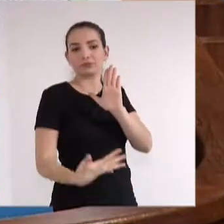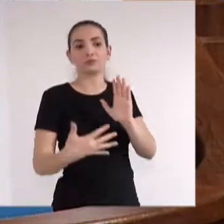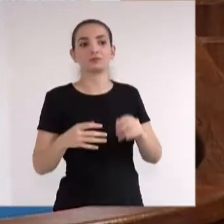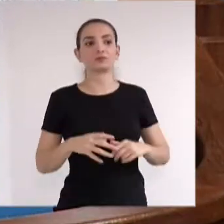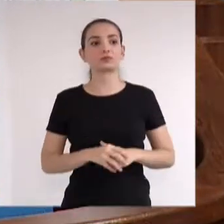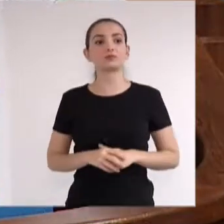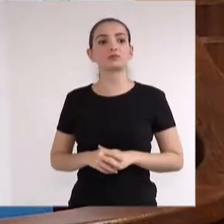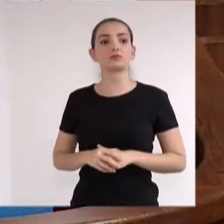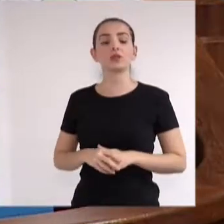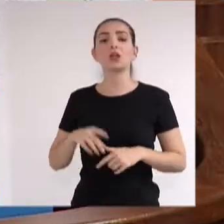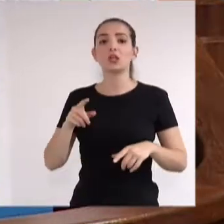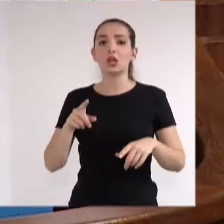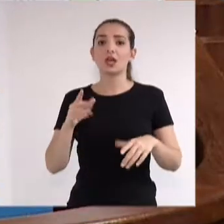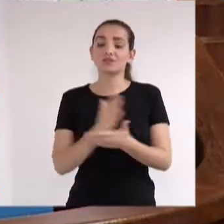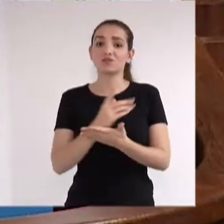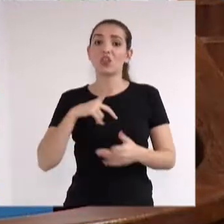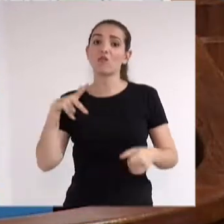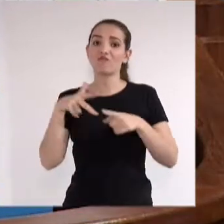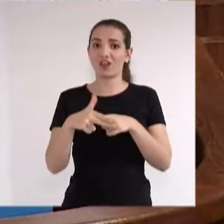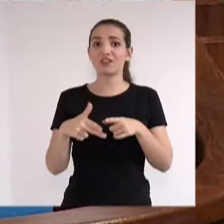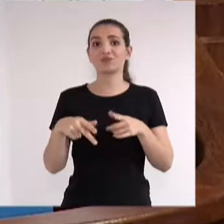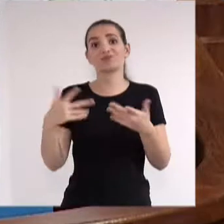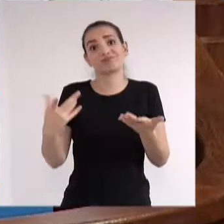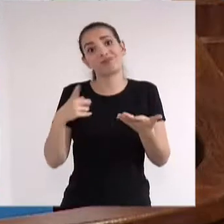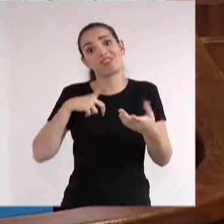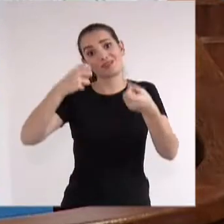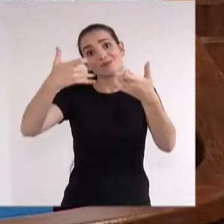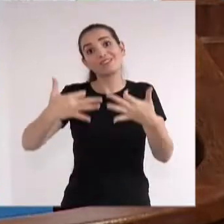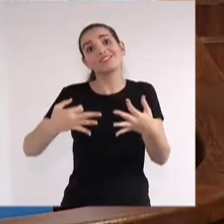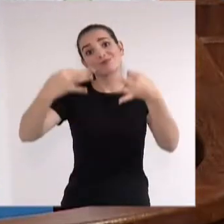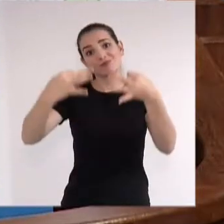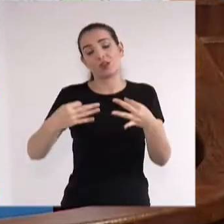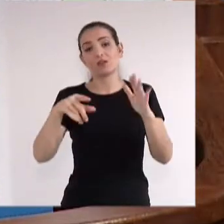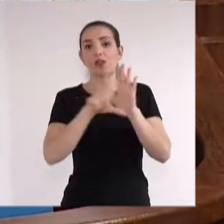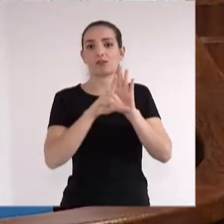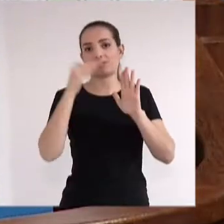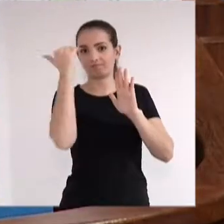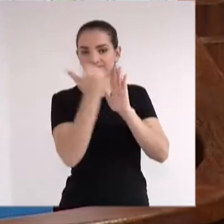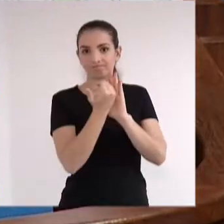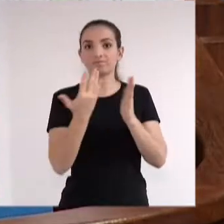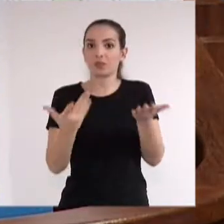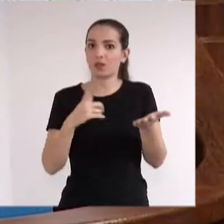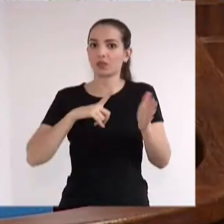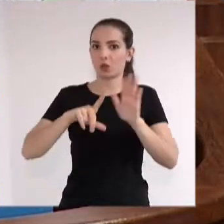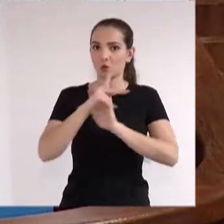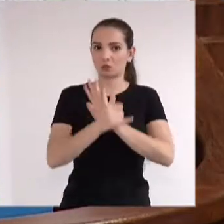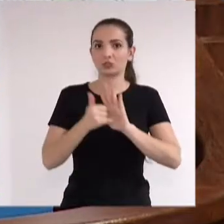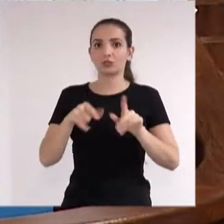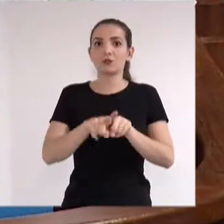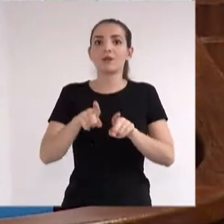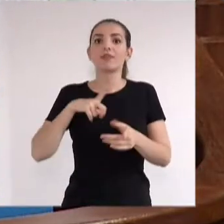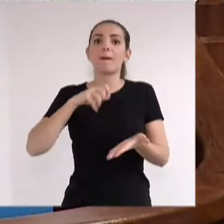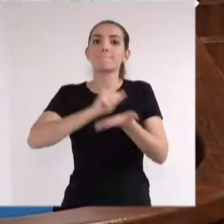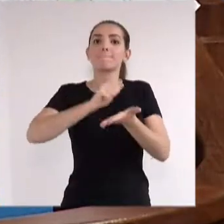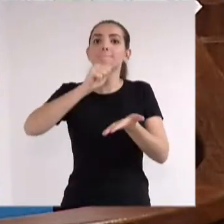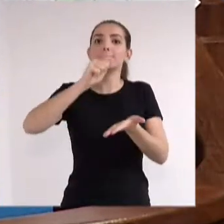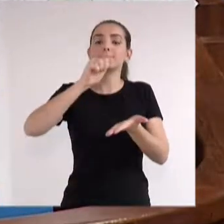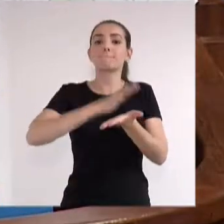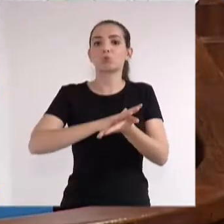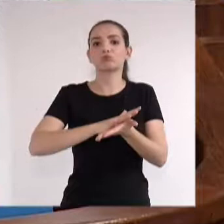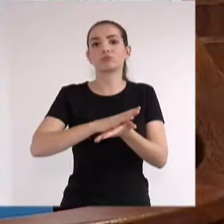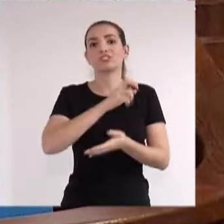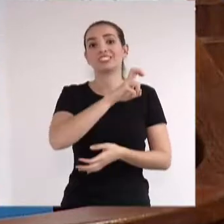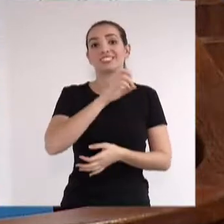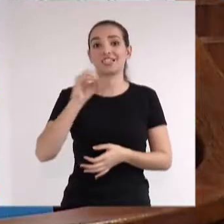parte ao deputado Dr. Paulo Schiuffi, e por último, Dr. Paulo Schiuffi, o projeto dispõe ainda a multa de 500